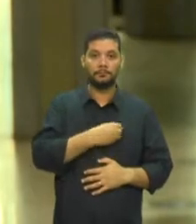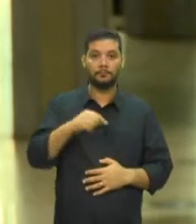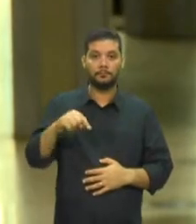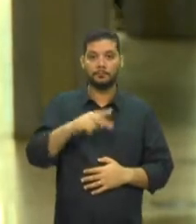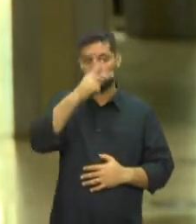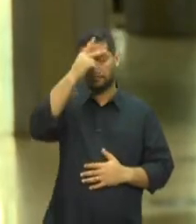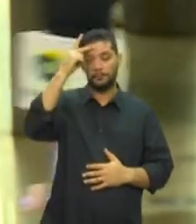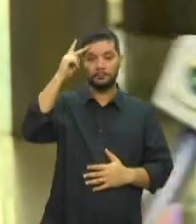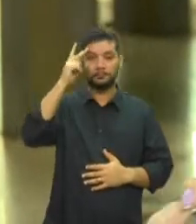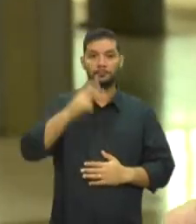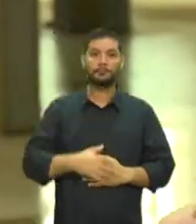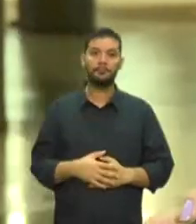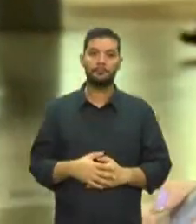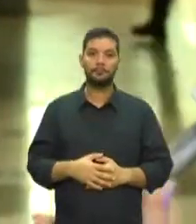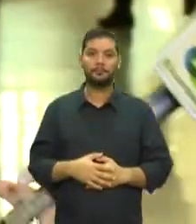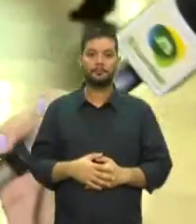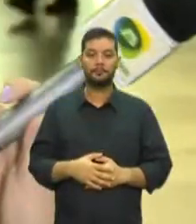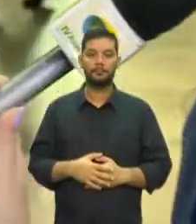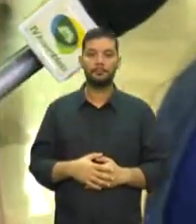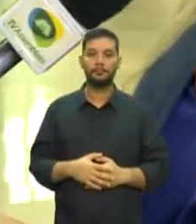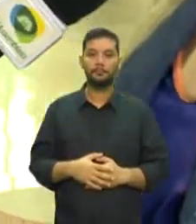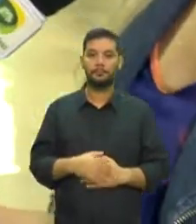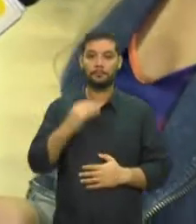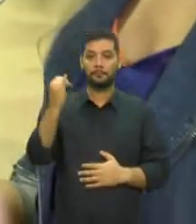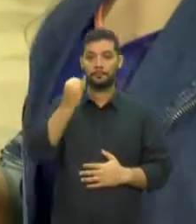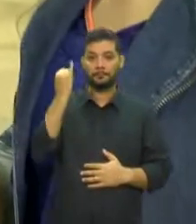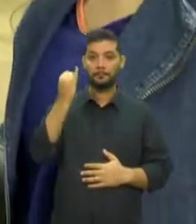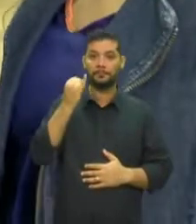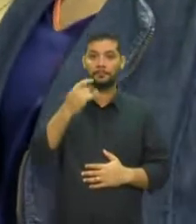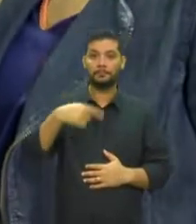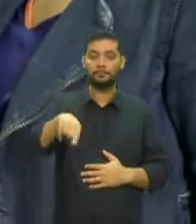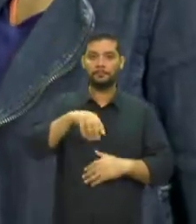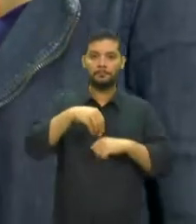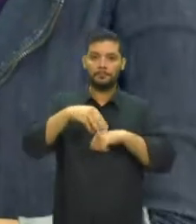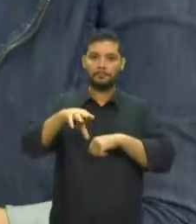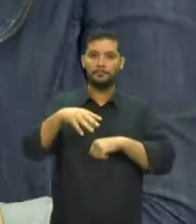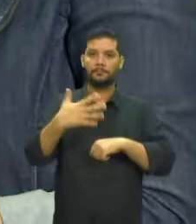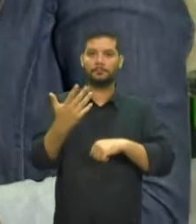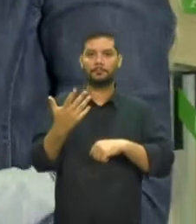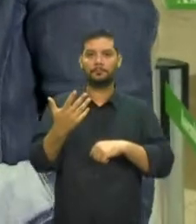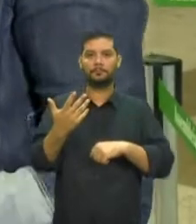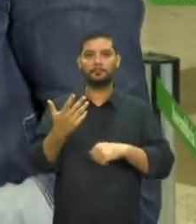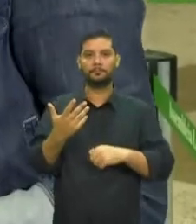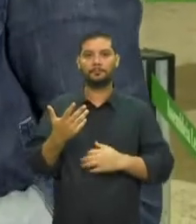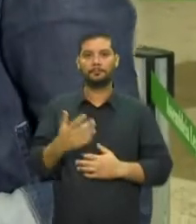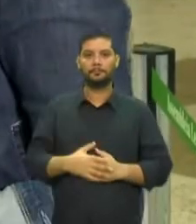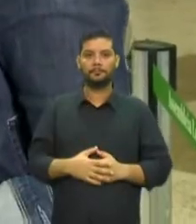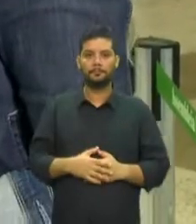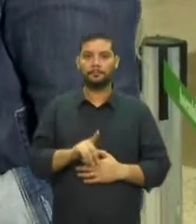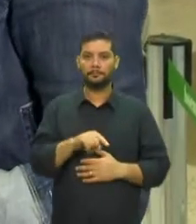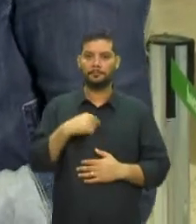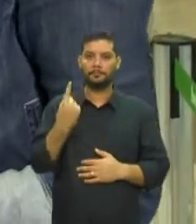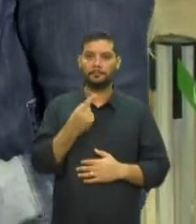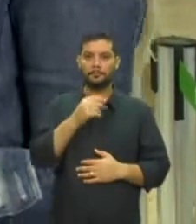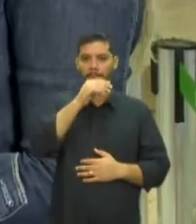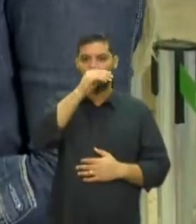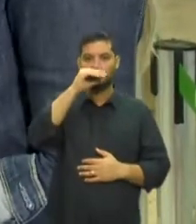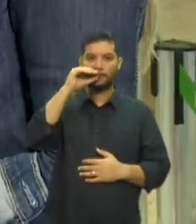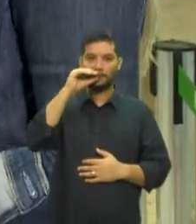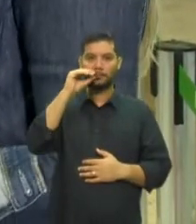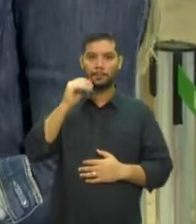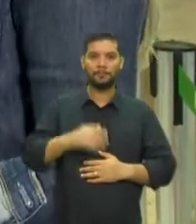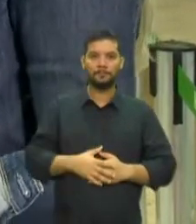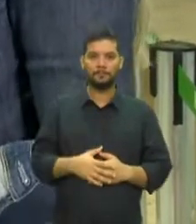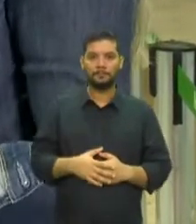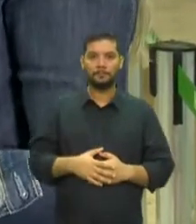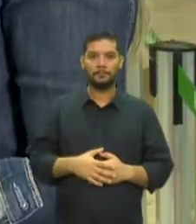todos os seus familiares. É importante, como você falou, Luísa, passar esse recado, porque, assim, não só são os adultos que cometem suicídio, hoje cada vez